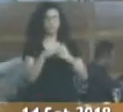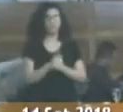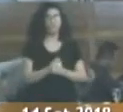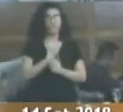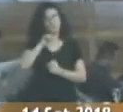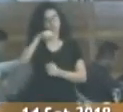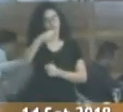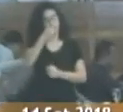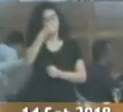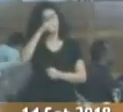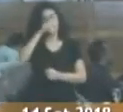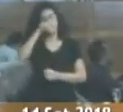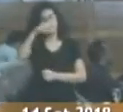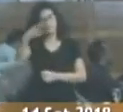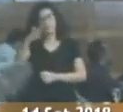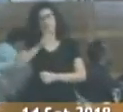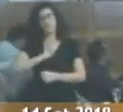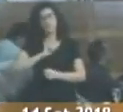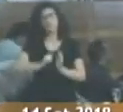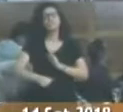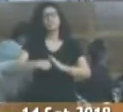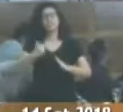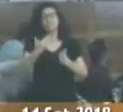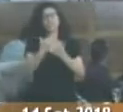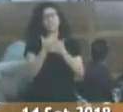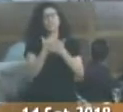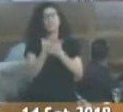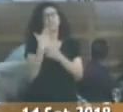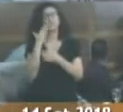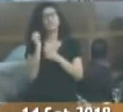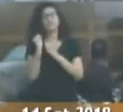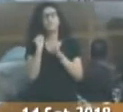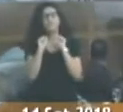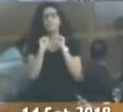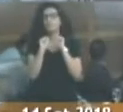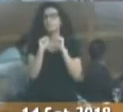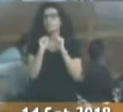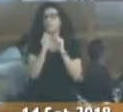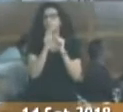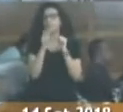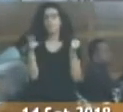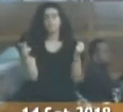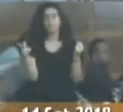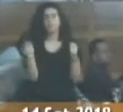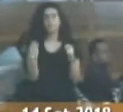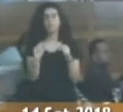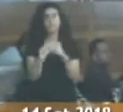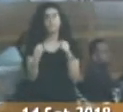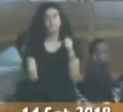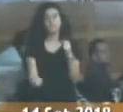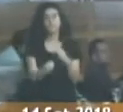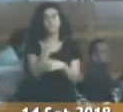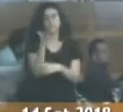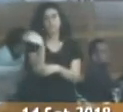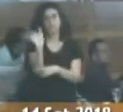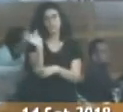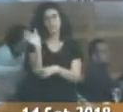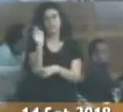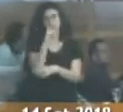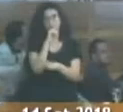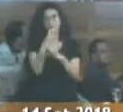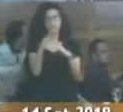os primeiros estudos e levantamento de custo para poder realizar a criação da Universidade do